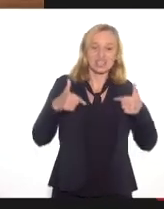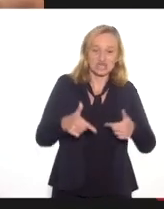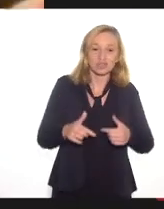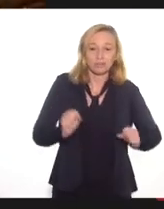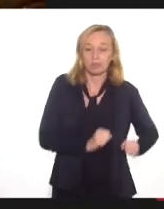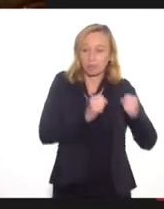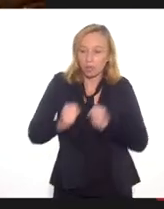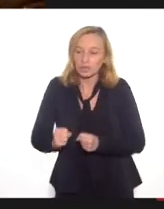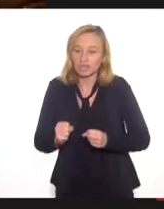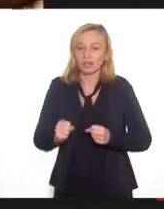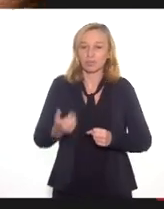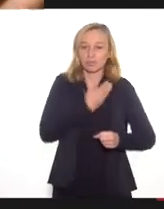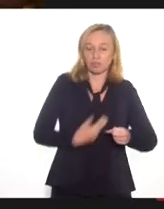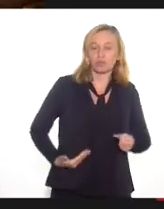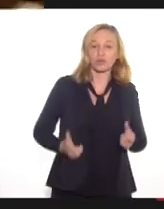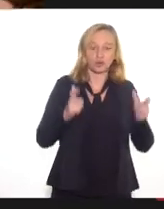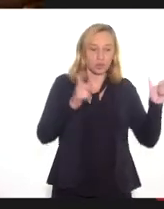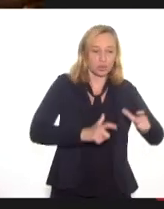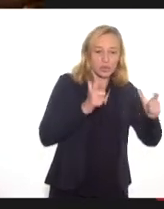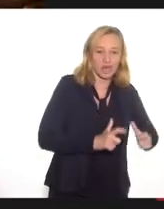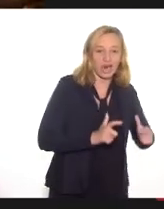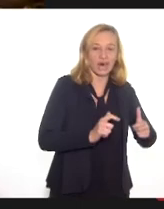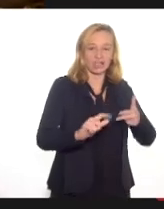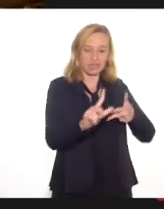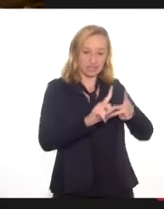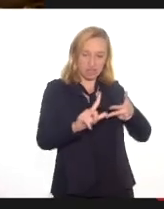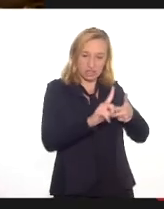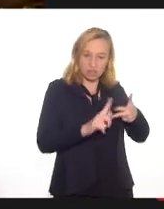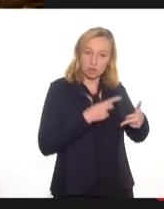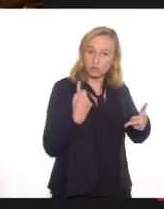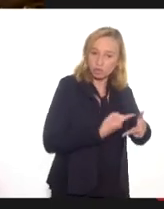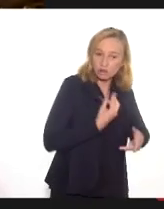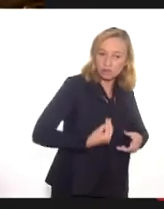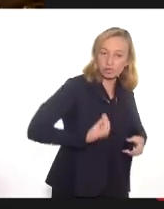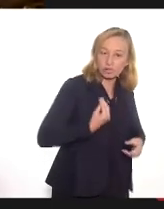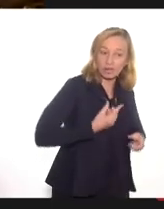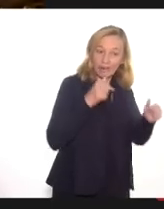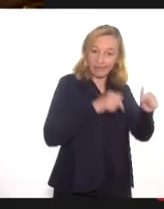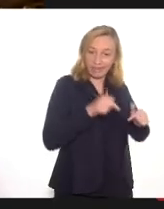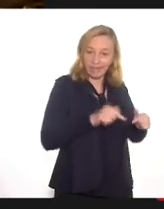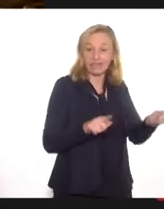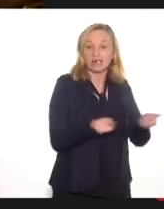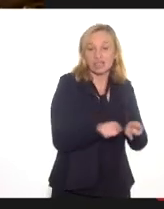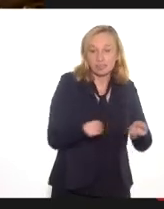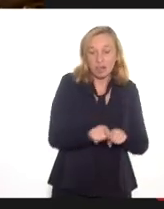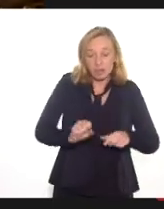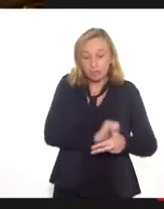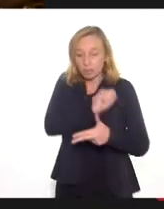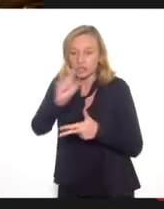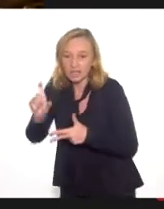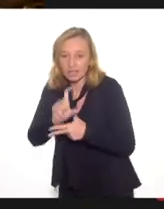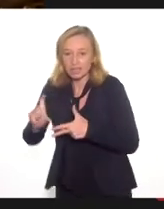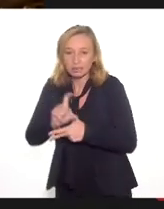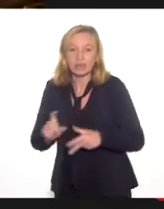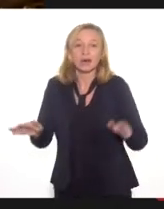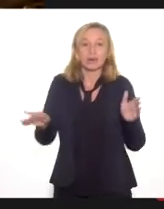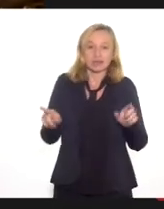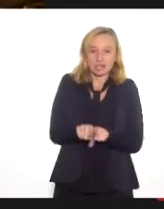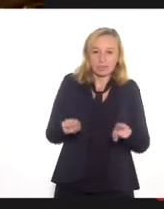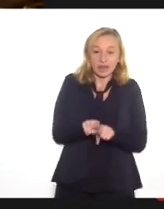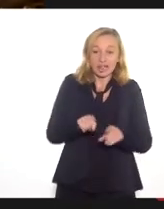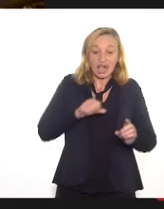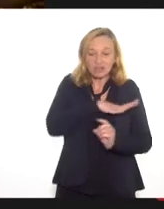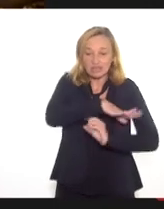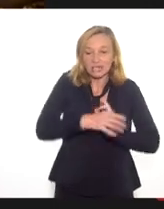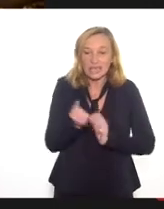o espaço legislativo como nós estamos fazendo aqui o poder executivo mais a sociedade civil